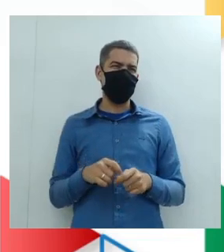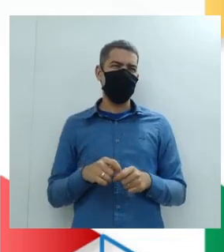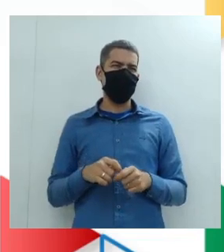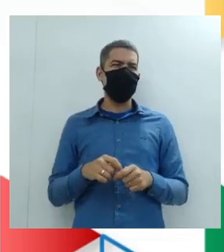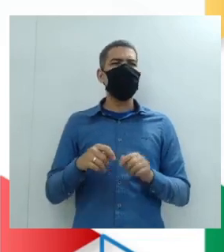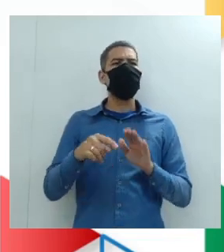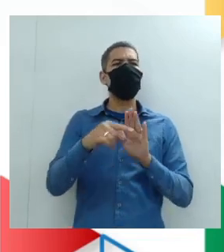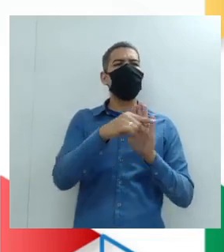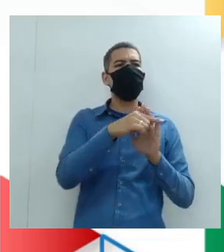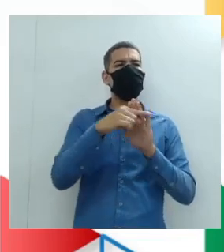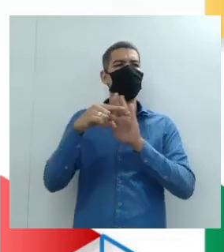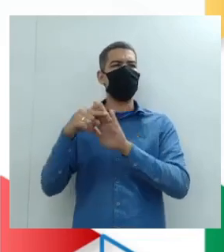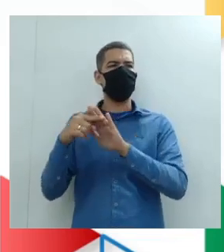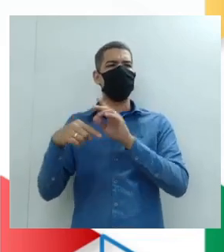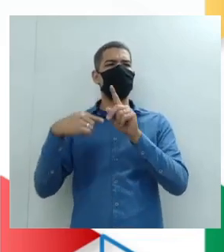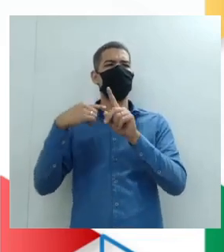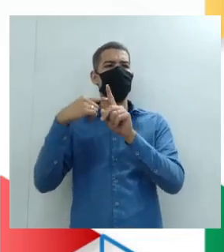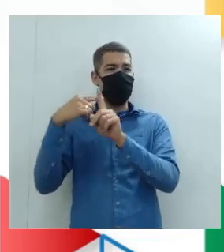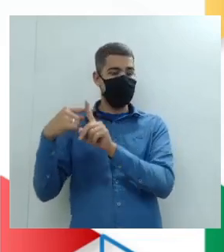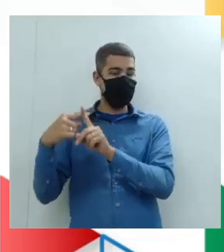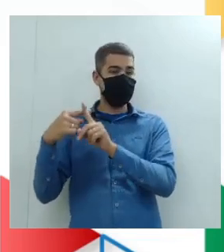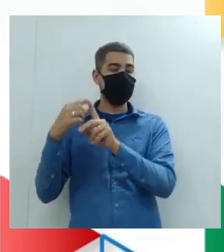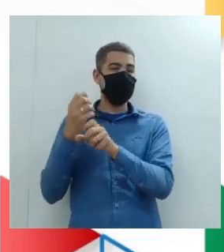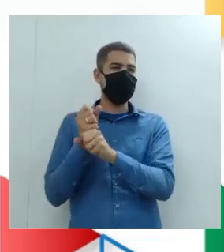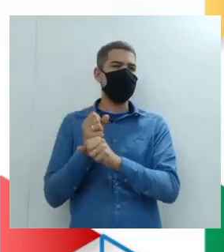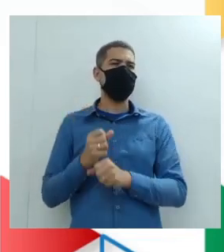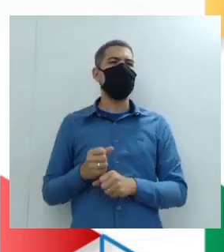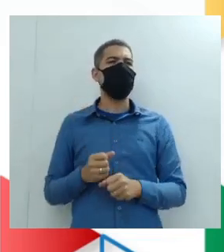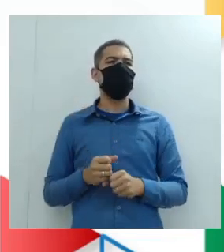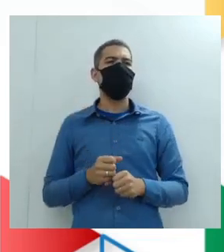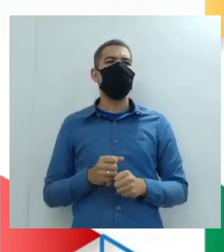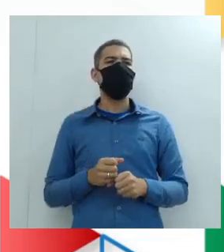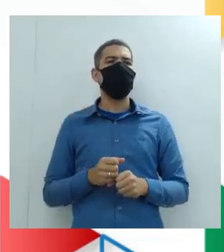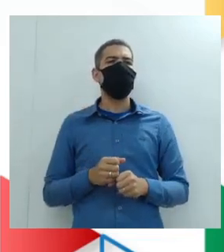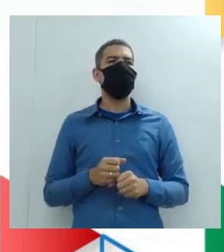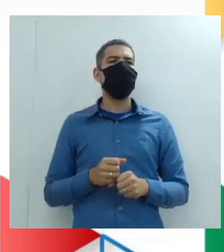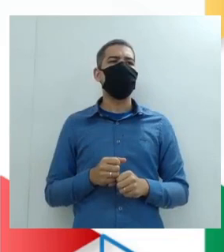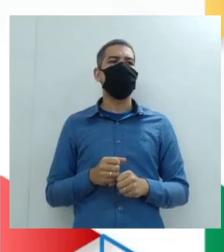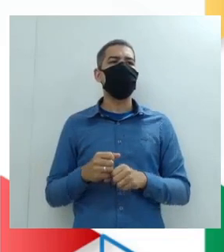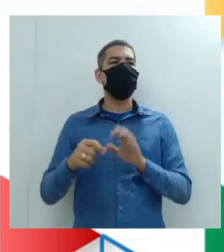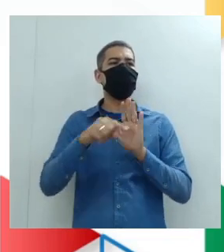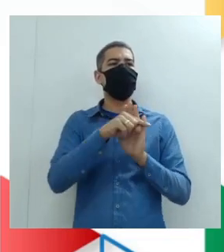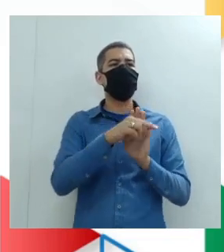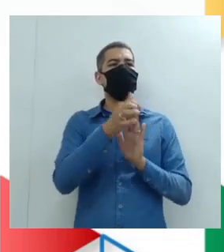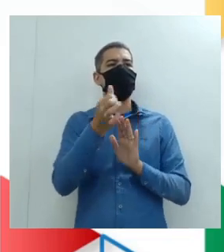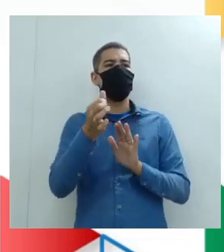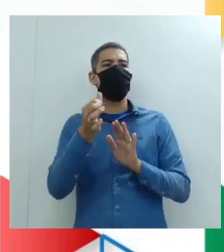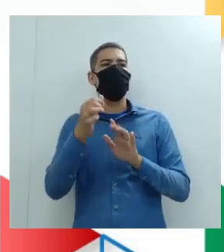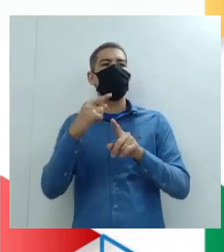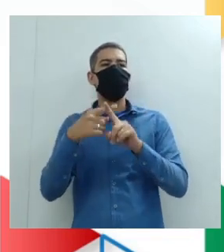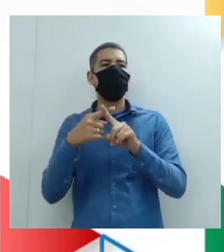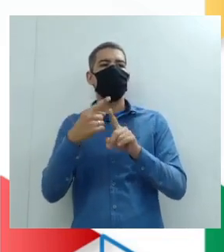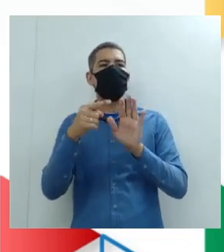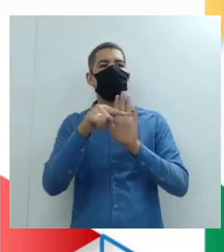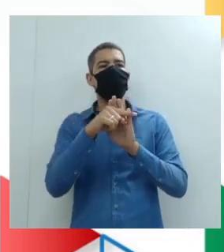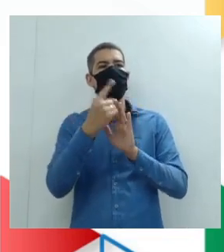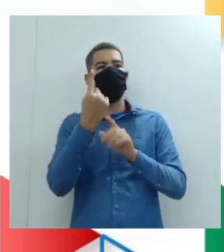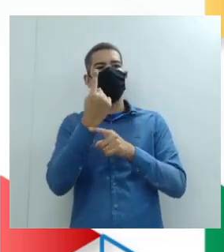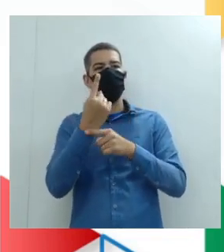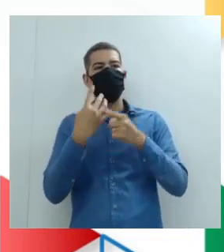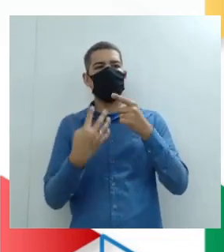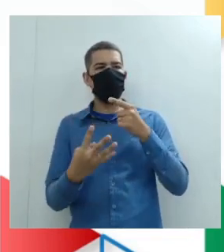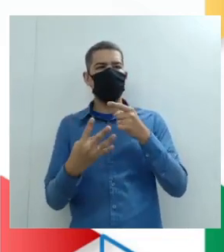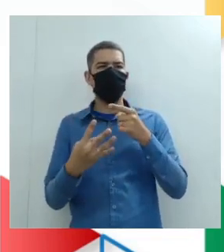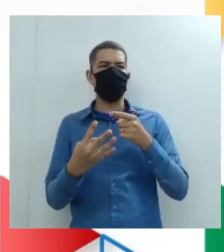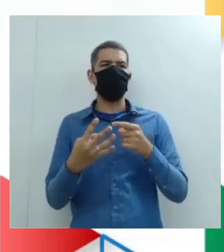menos dá mais. Menos 6 com menos 1 quarto dá mais. 6 vezes 1, 6. Tá?